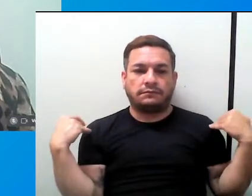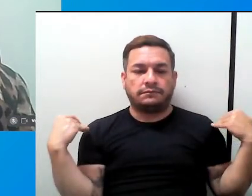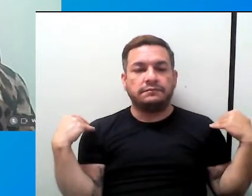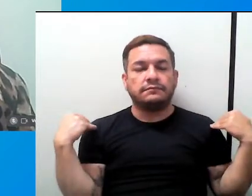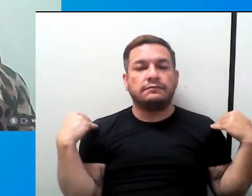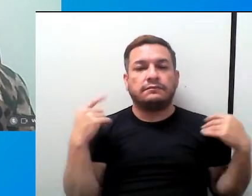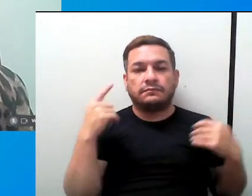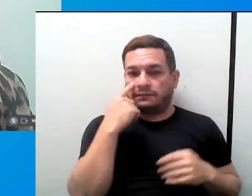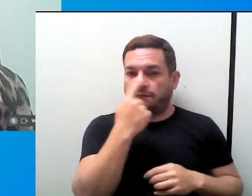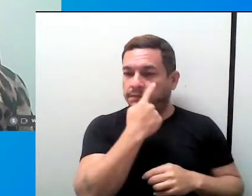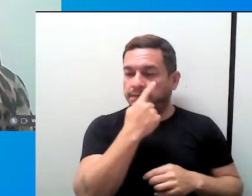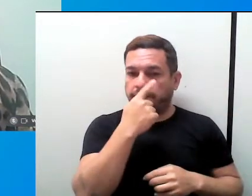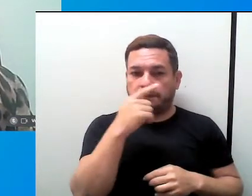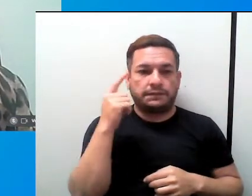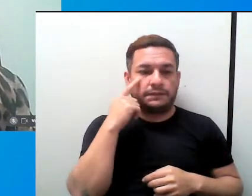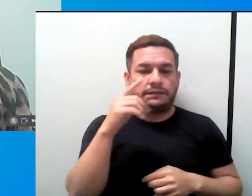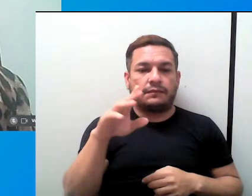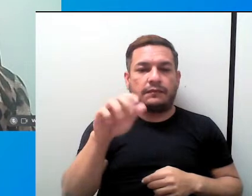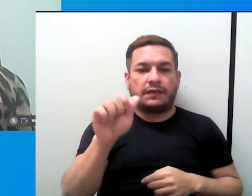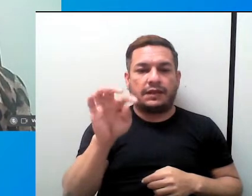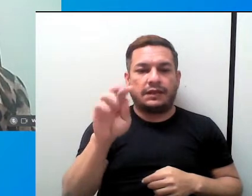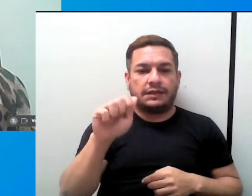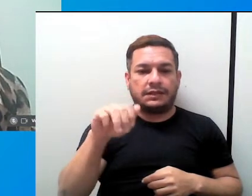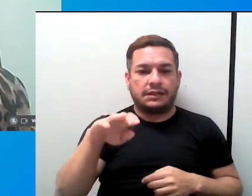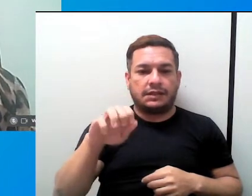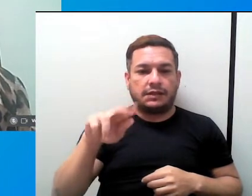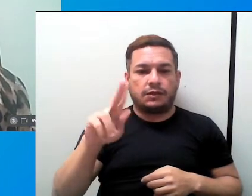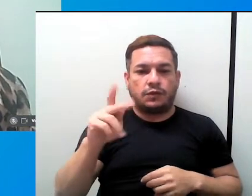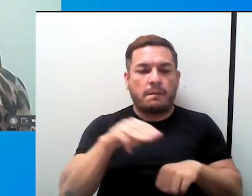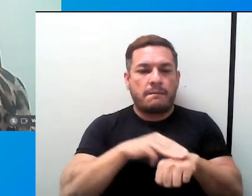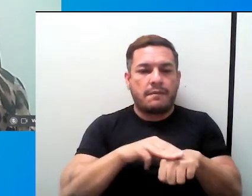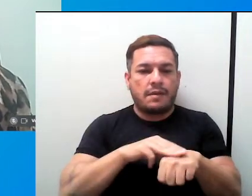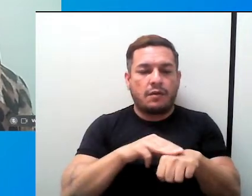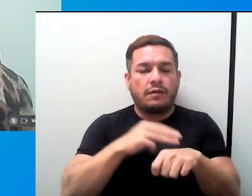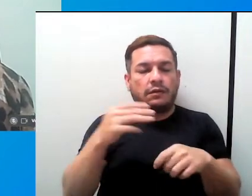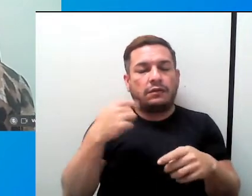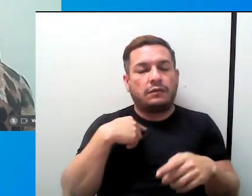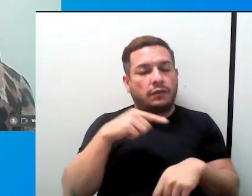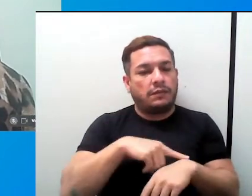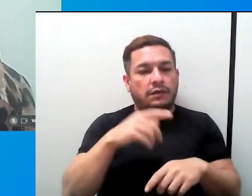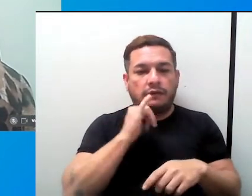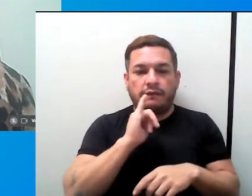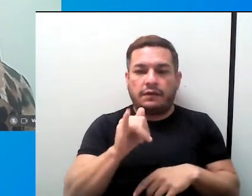e olhos castanhos, né? Nesse momento eu falo da minha sala.